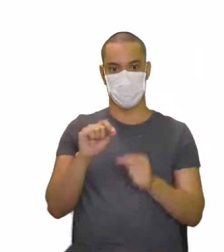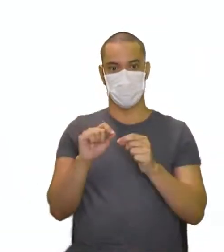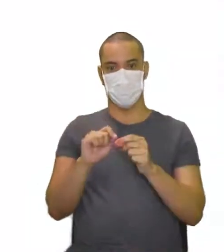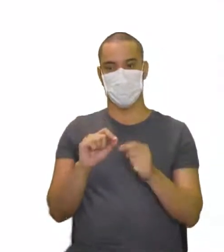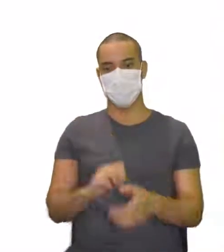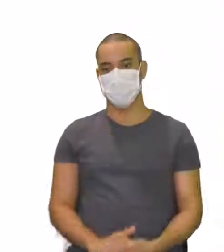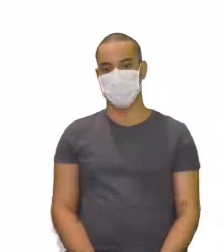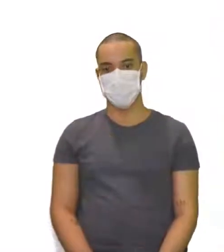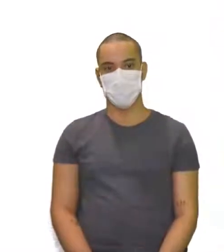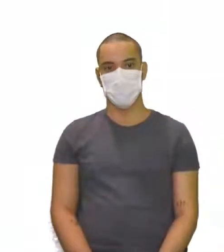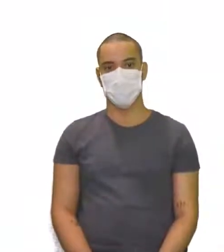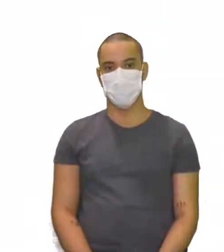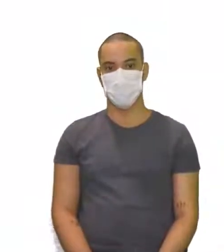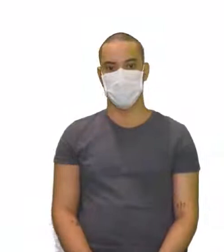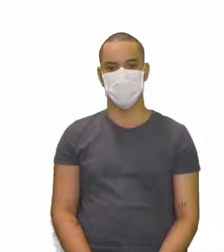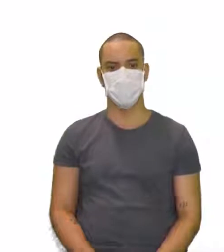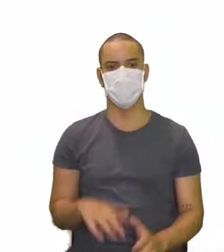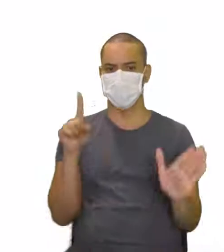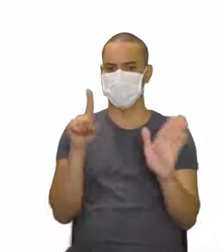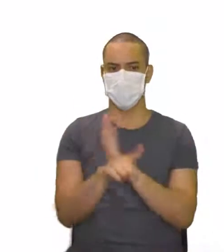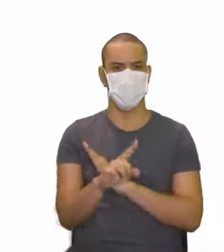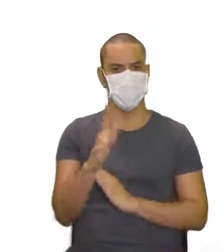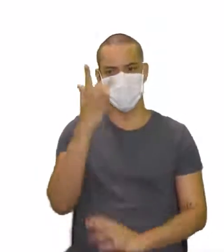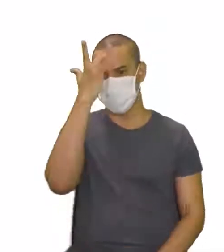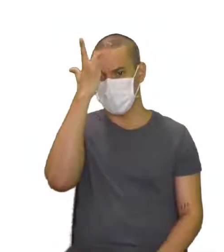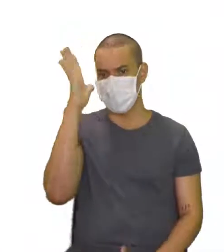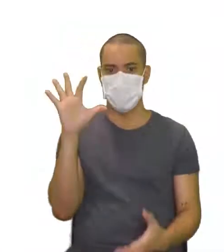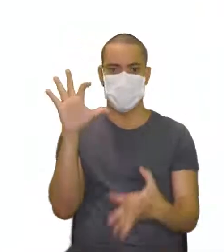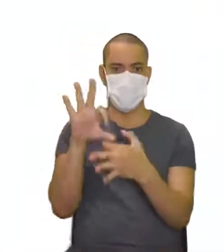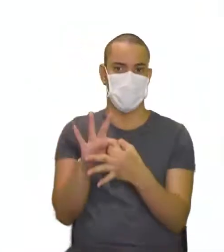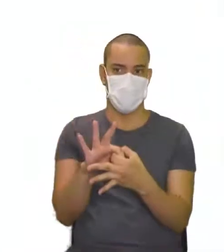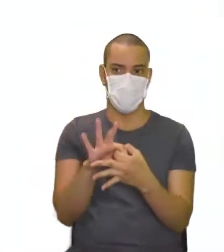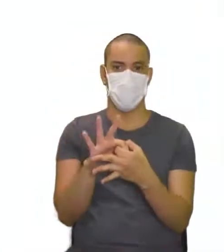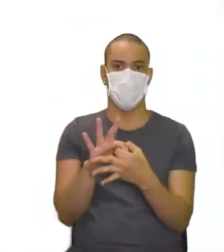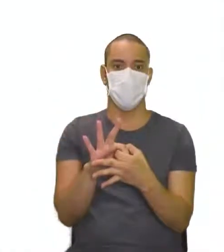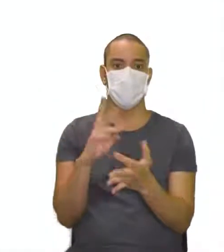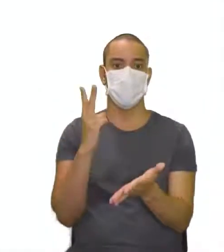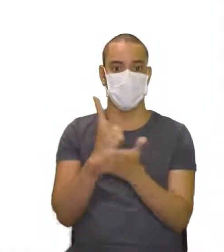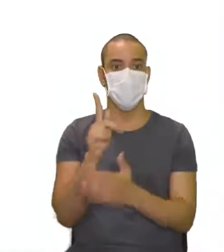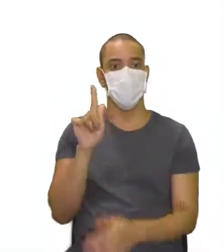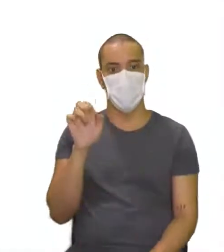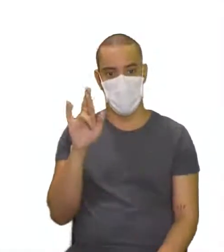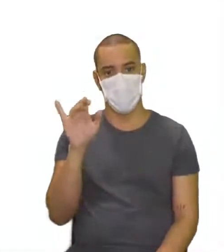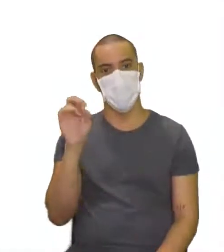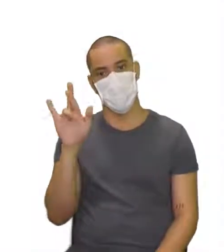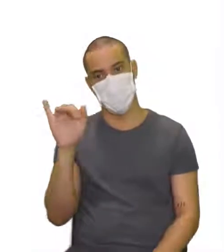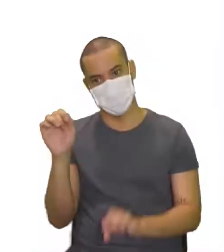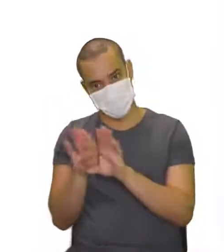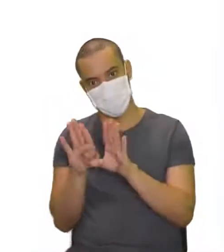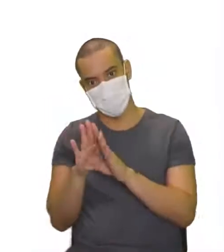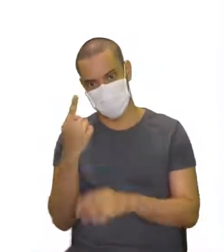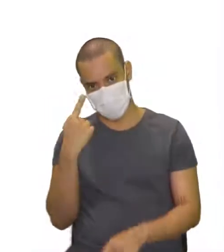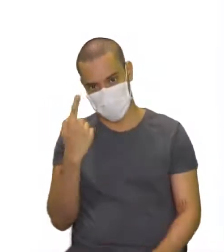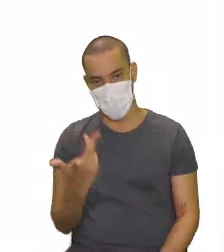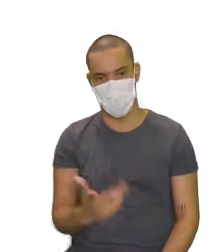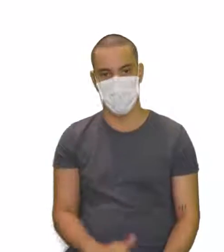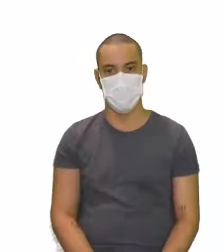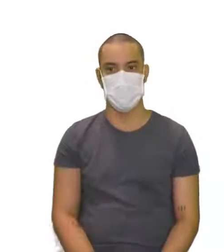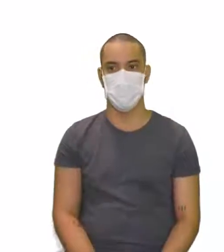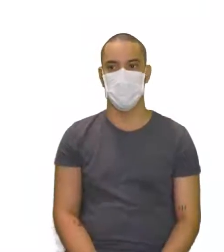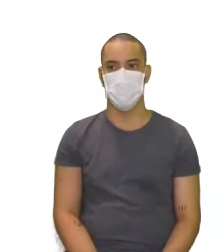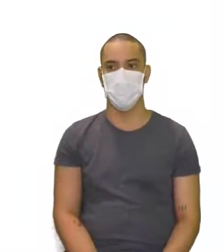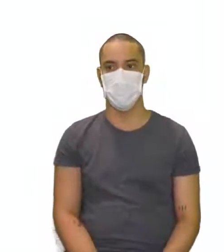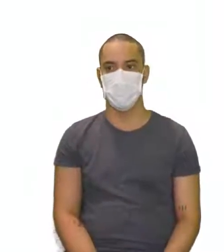bom? Geralmente essas questõezinhas, pessoal, elas vêm associadas com geradores também. Então vamos se ligar nesse exemplo 3